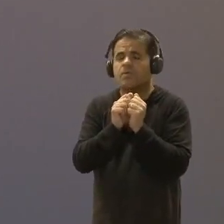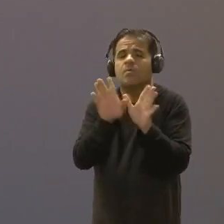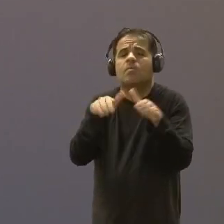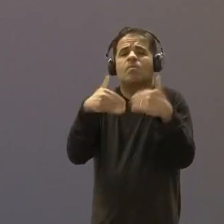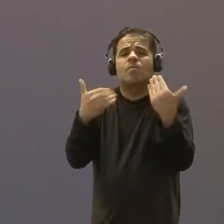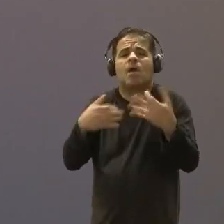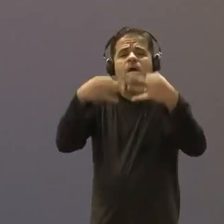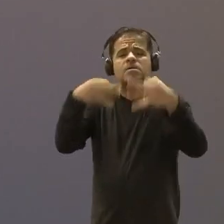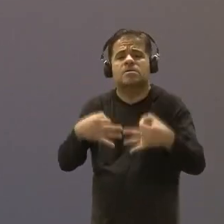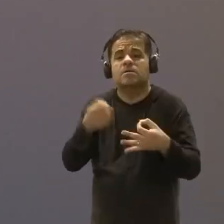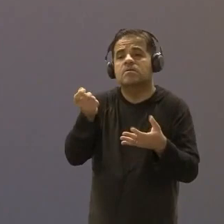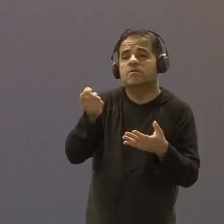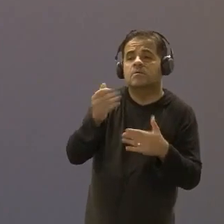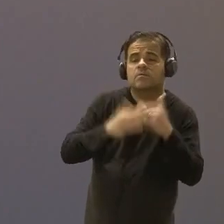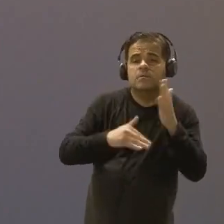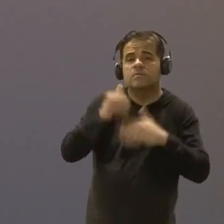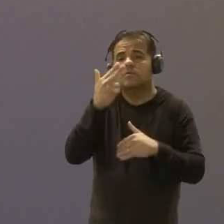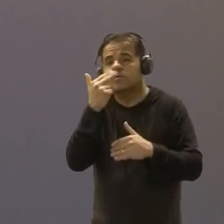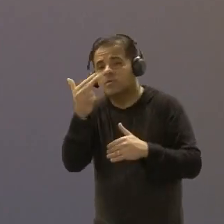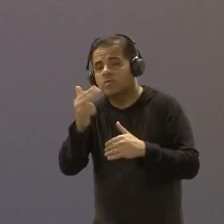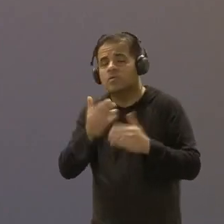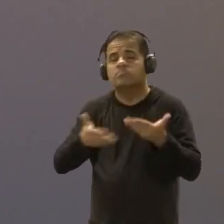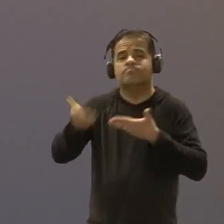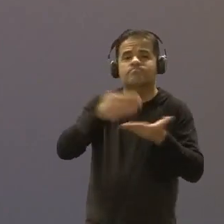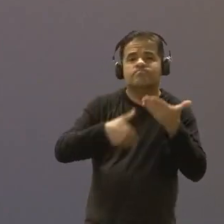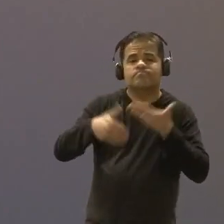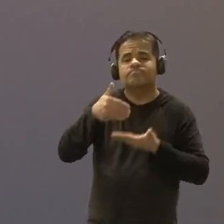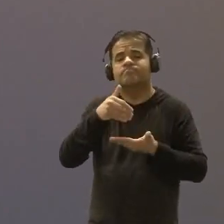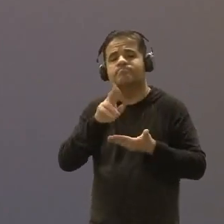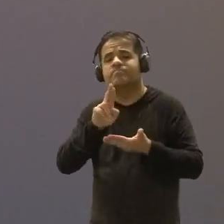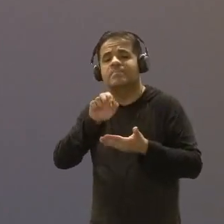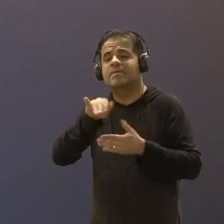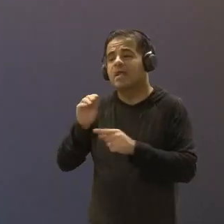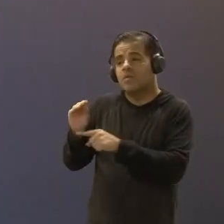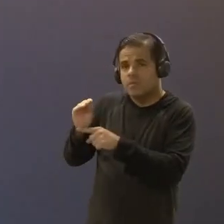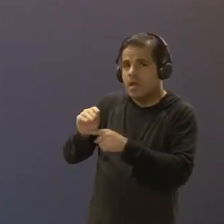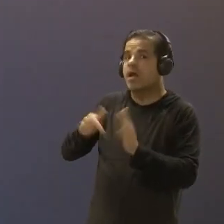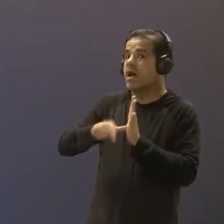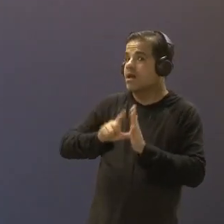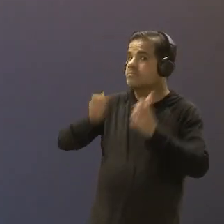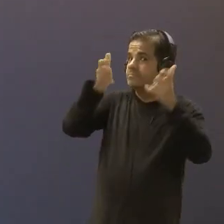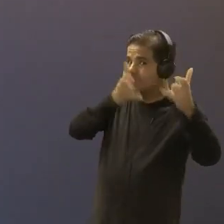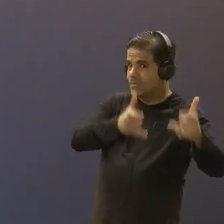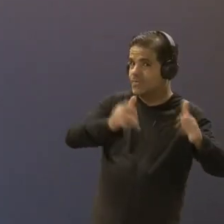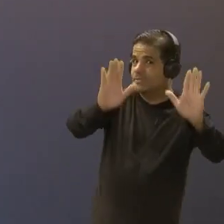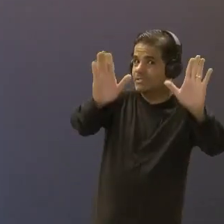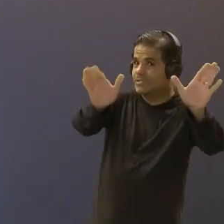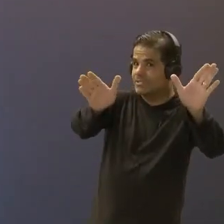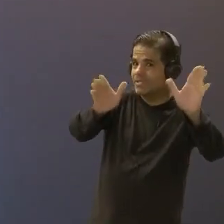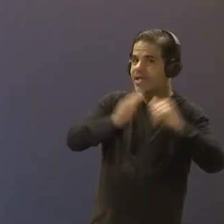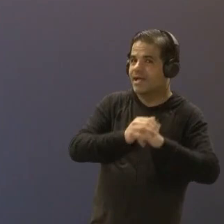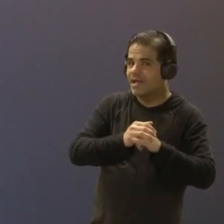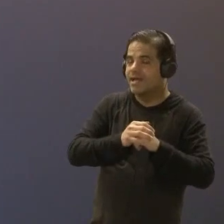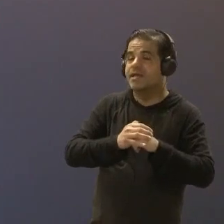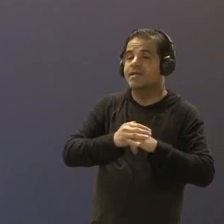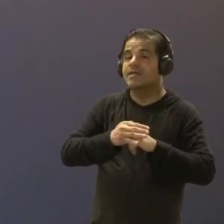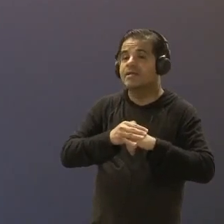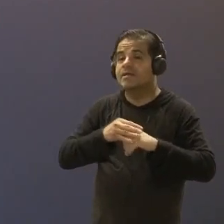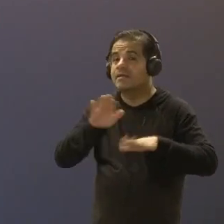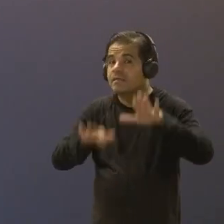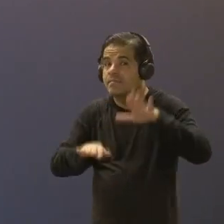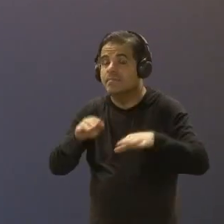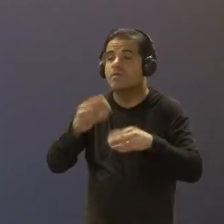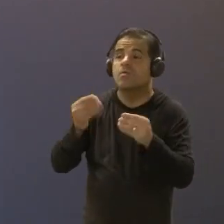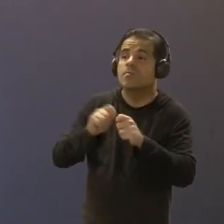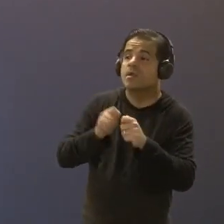Qual a dose segura de Nutren Control para pacientes renais conservadores? A gente falou sobre isso. A gente falou, né? e depende muito de como é que